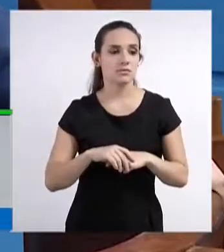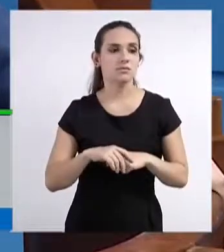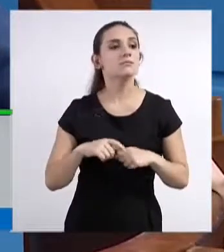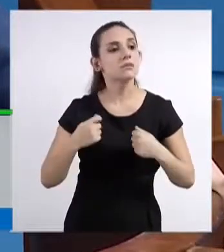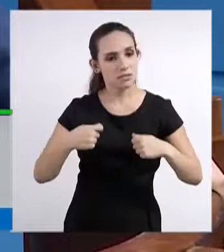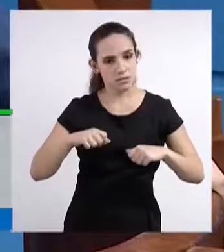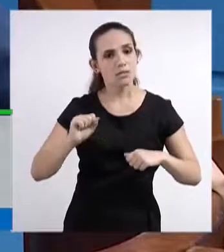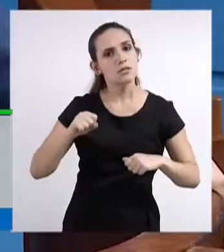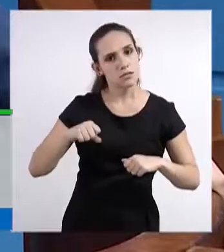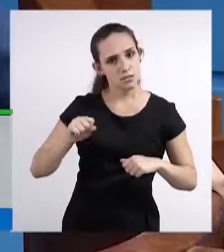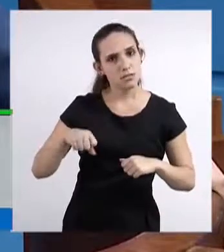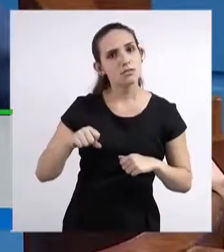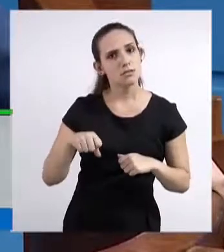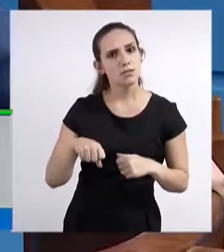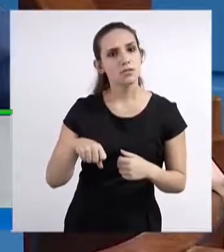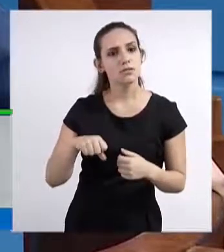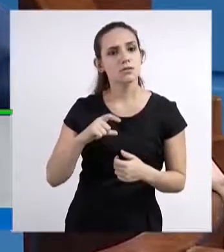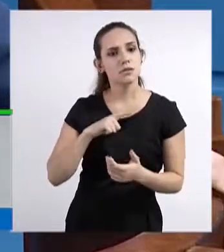punir pela